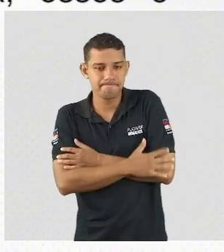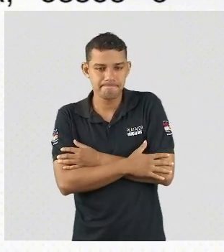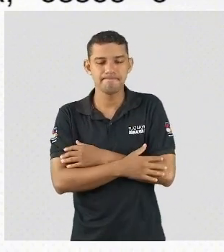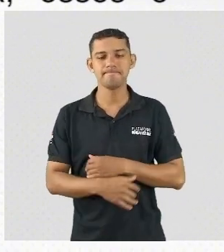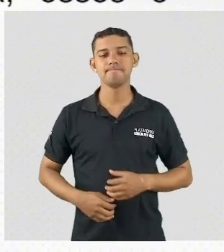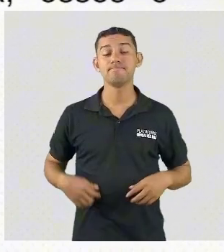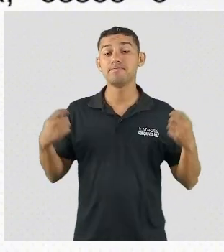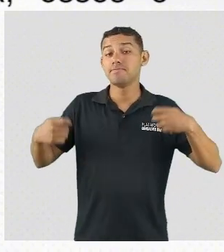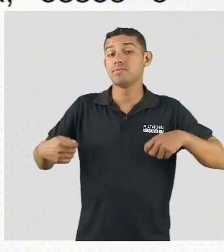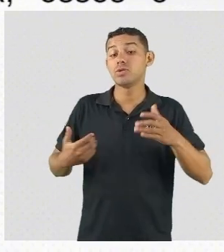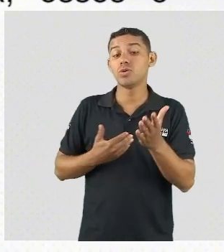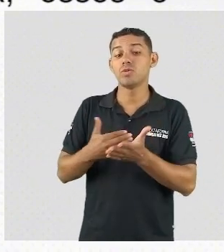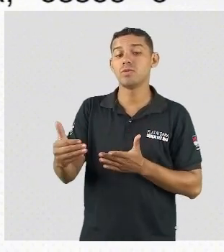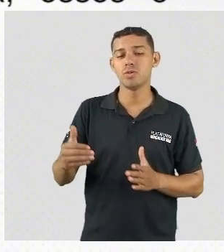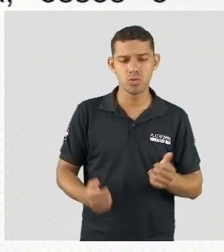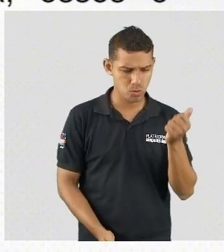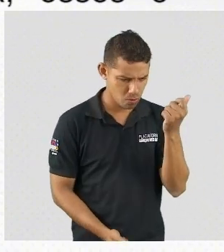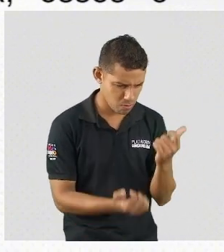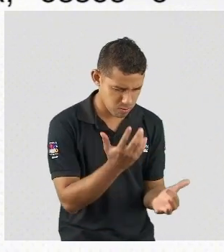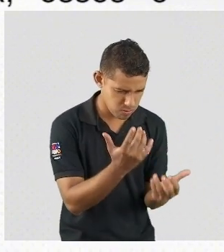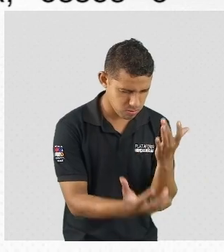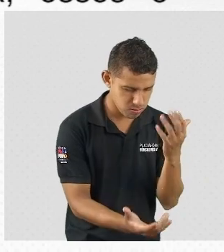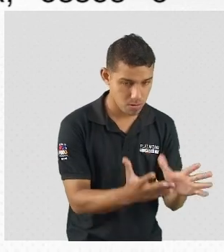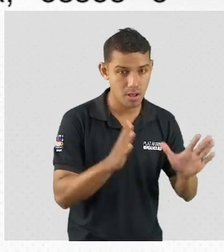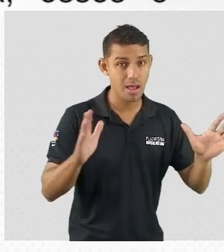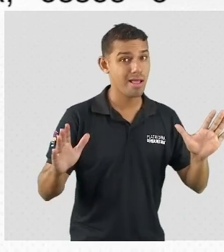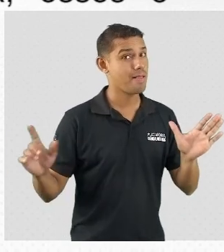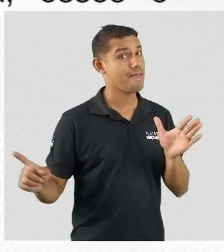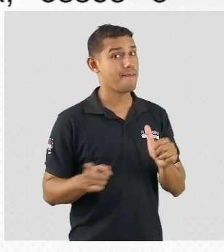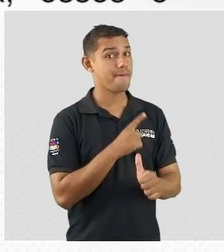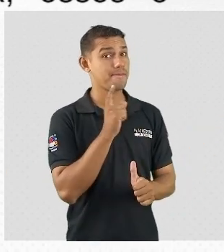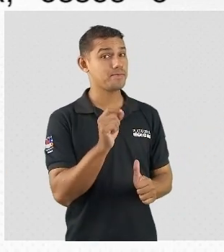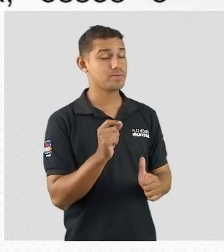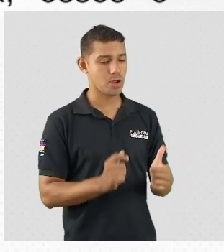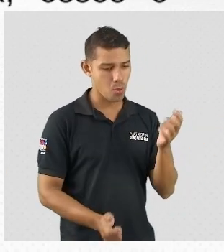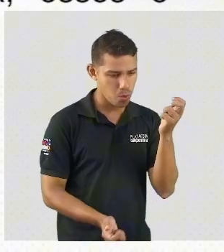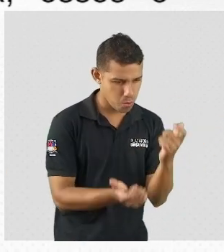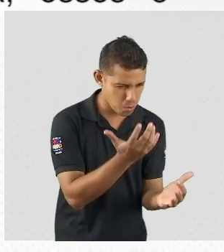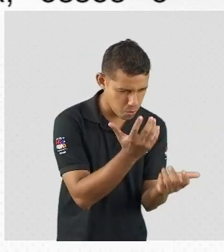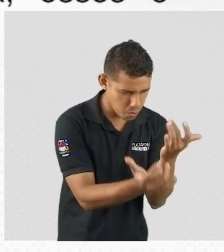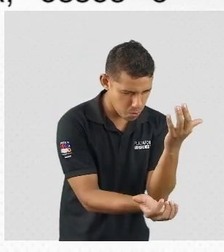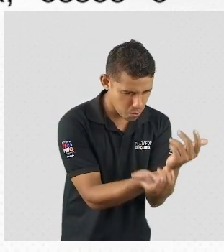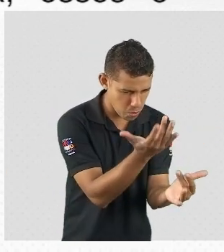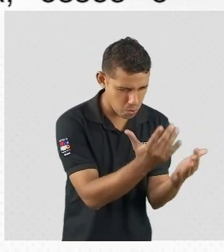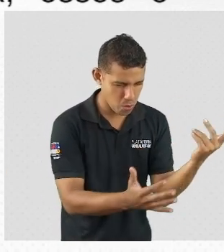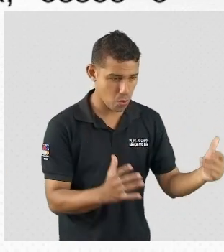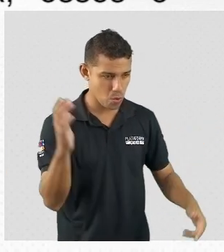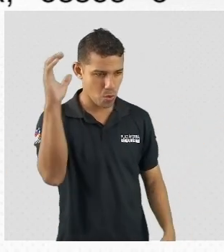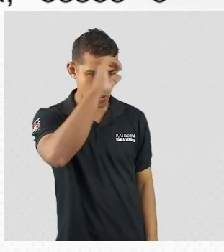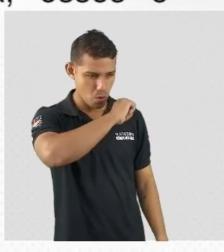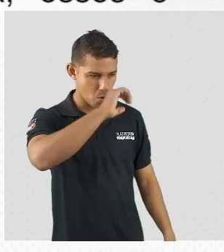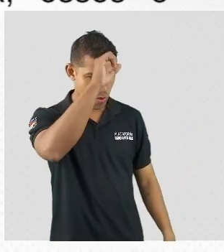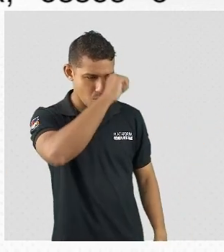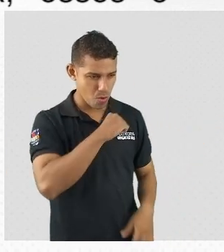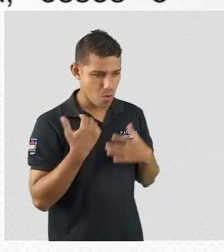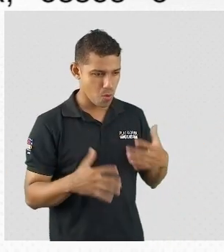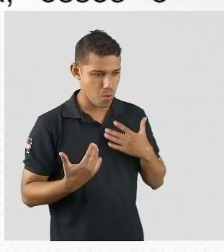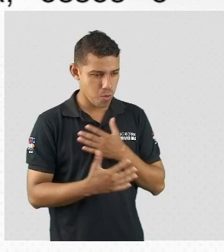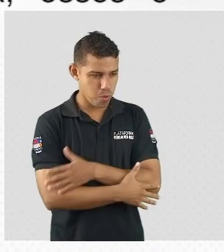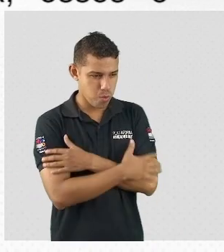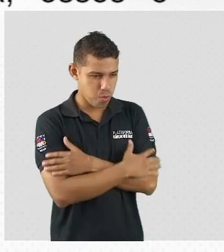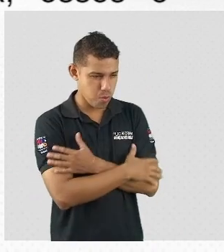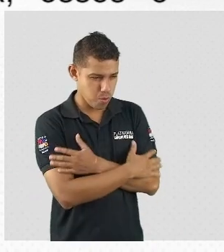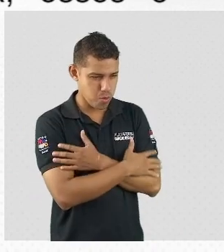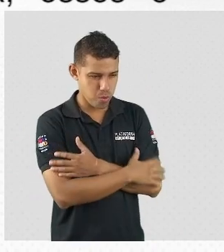o fogo. E aí é um grande salto, porque a fogueira, o domínio do fogo, levou, por exemplo, a